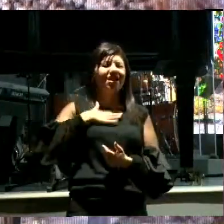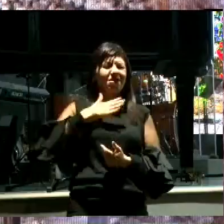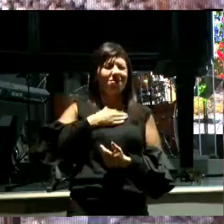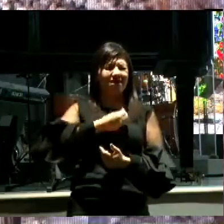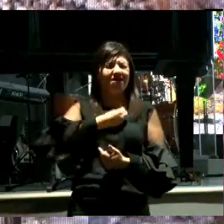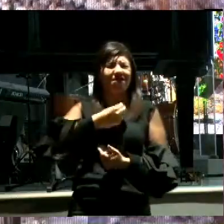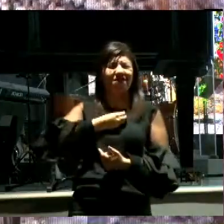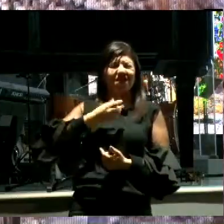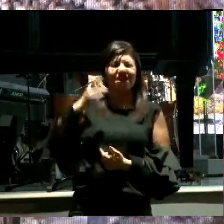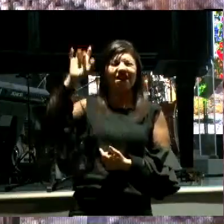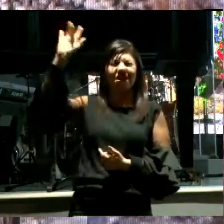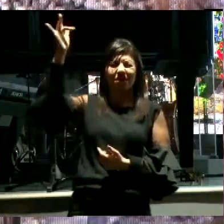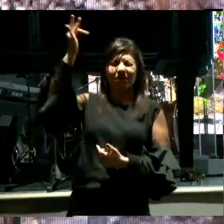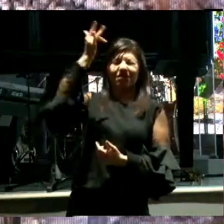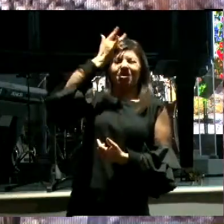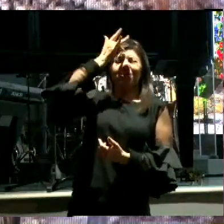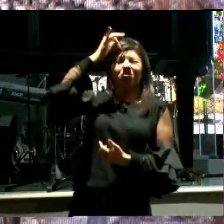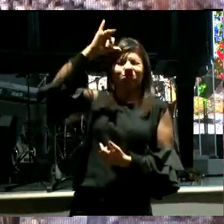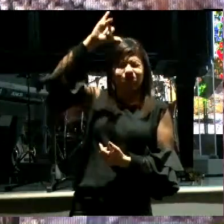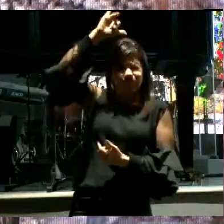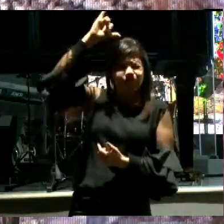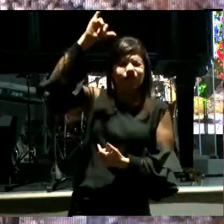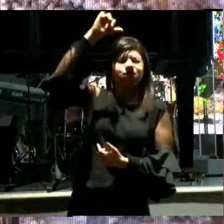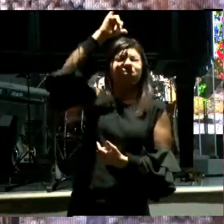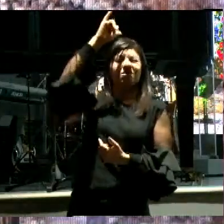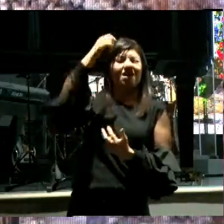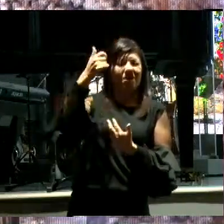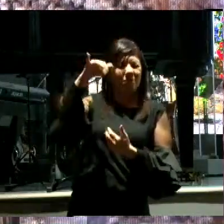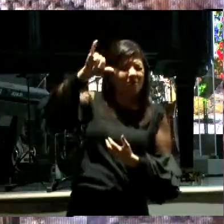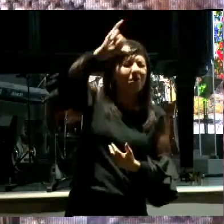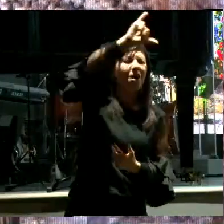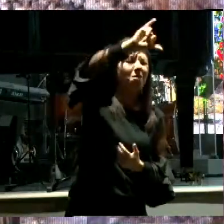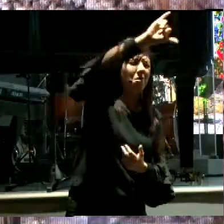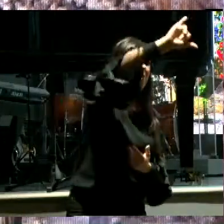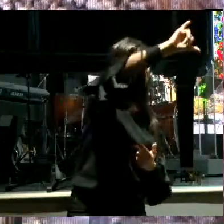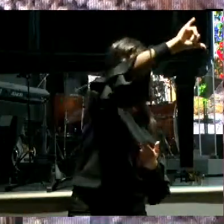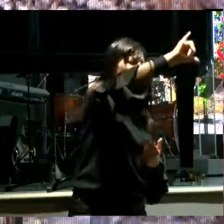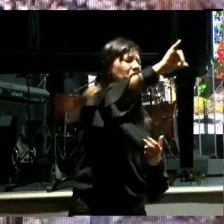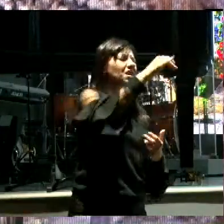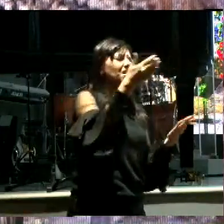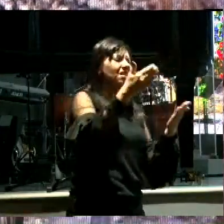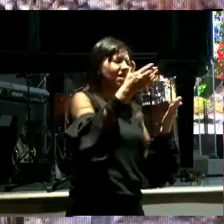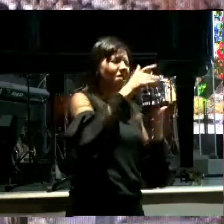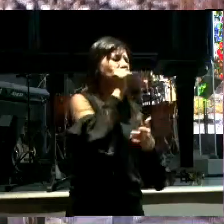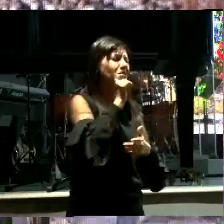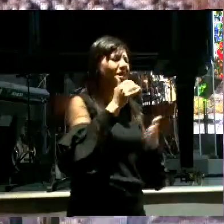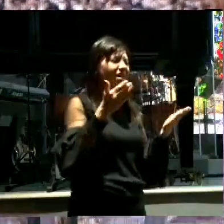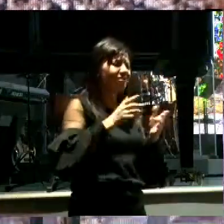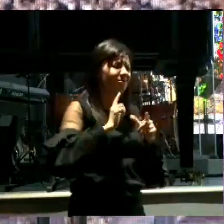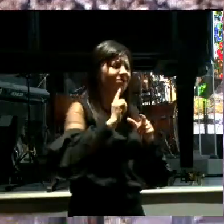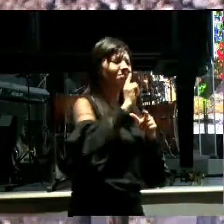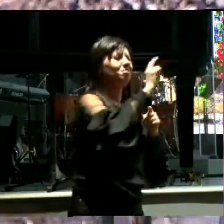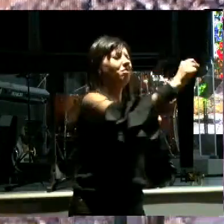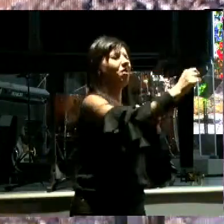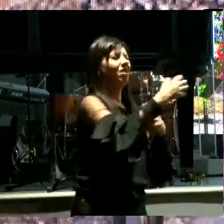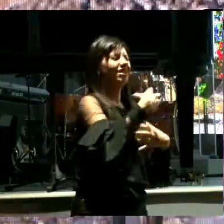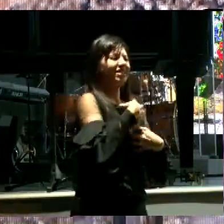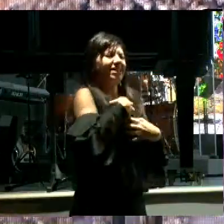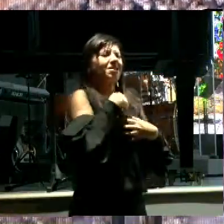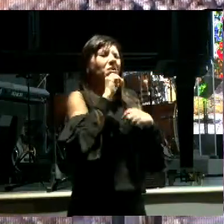sobre a minha vida, que essas mulheres hoje, elas saiam daqui com essa autoridade, com essa unção, com